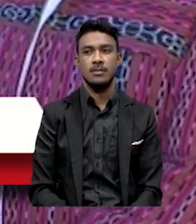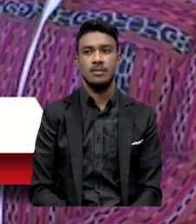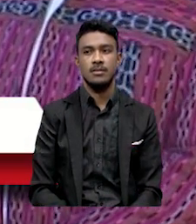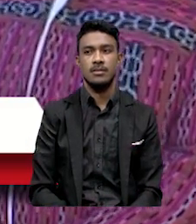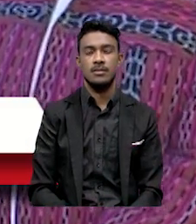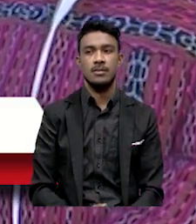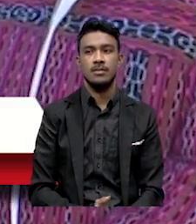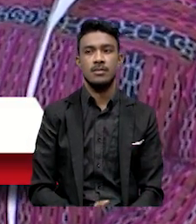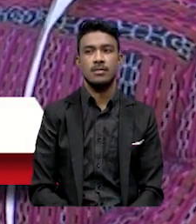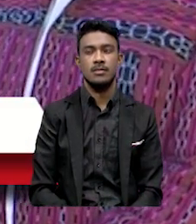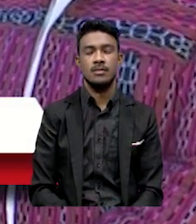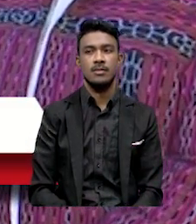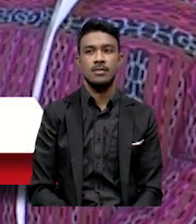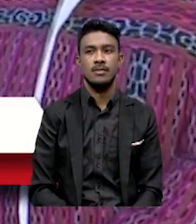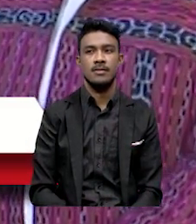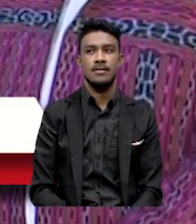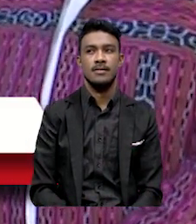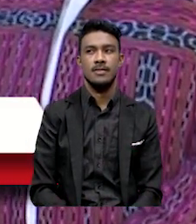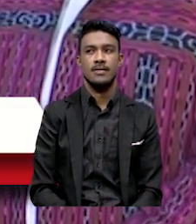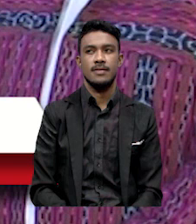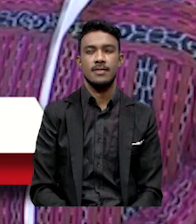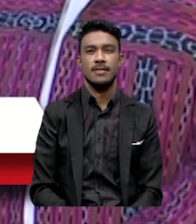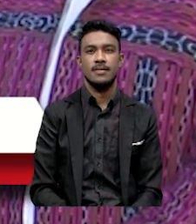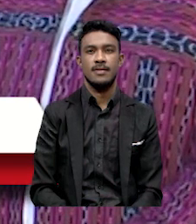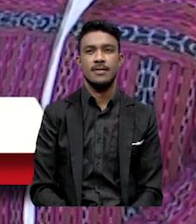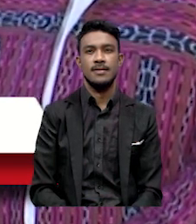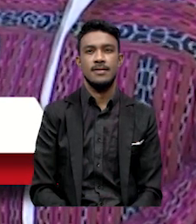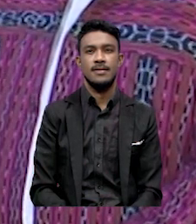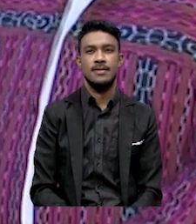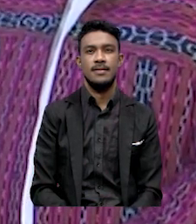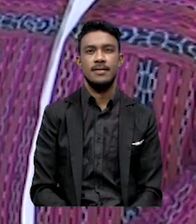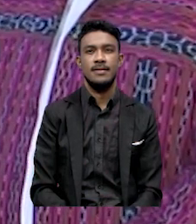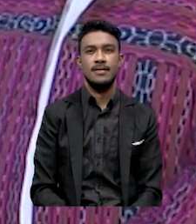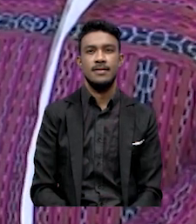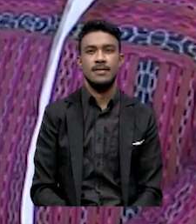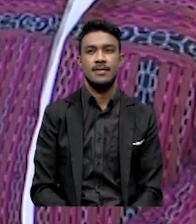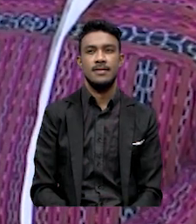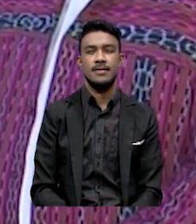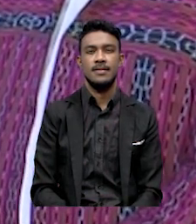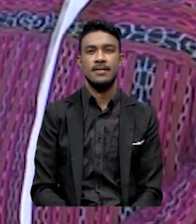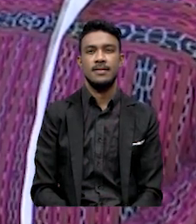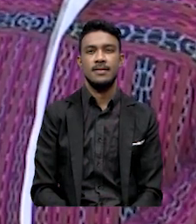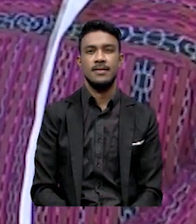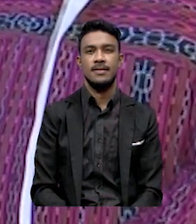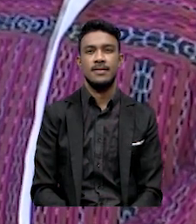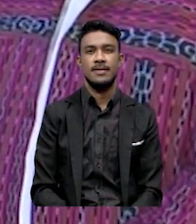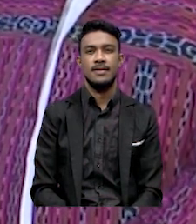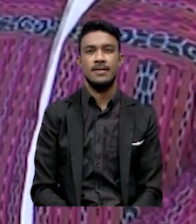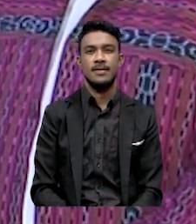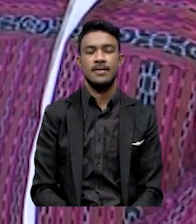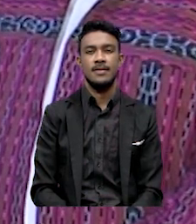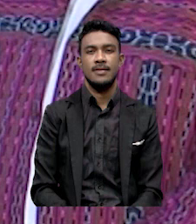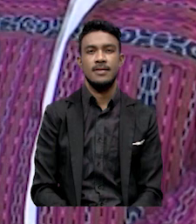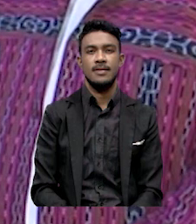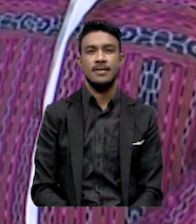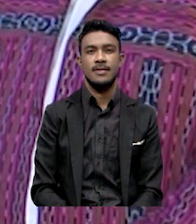falámos do mundo aberto de cooperação que se iniciou no passado e pode e deve